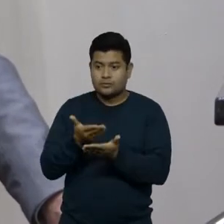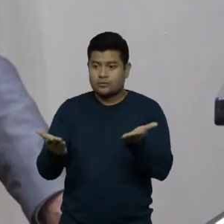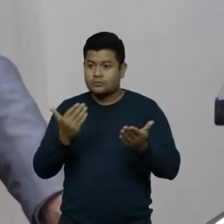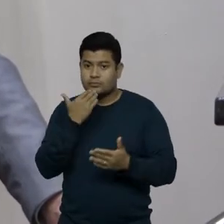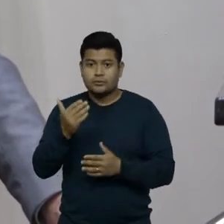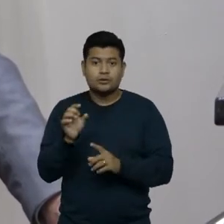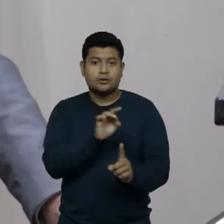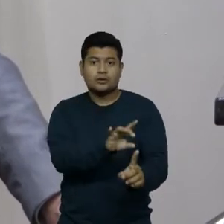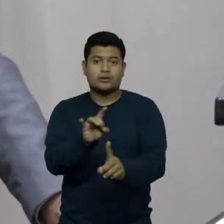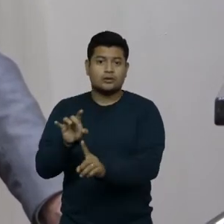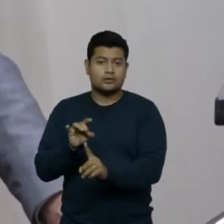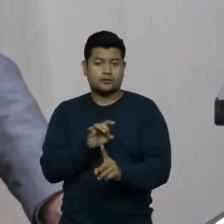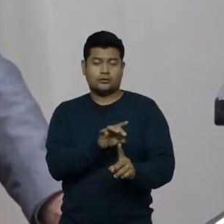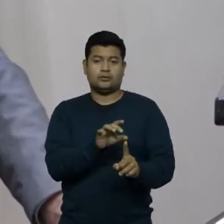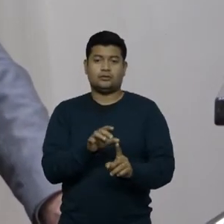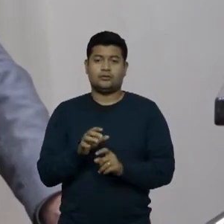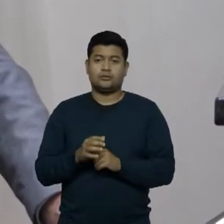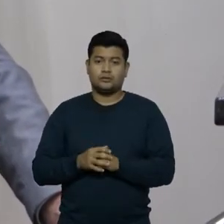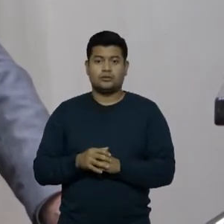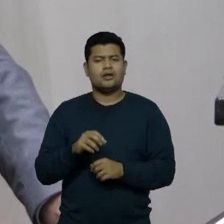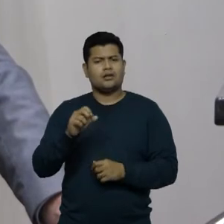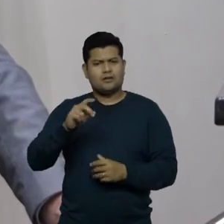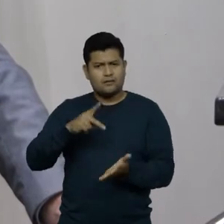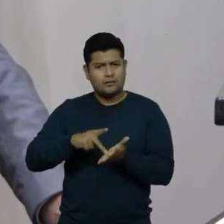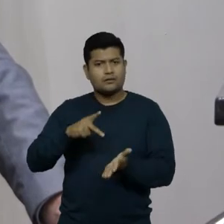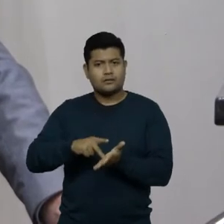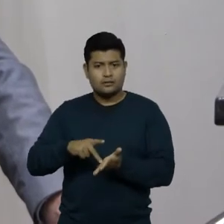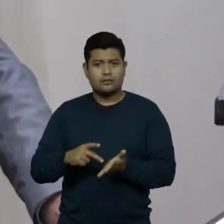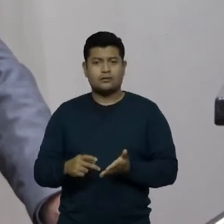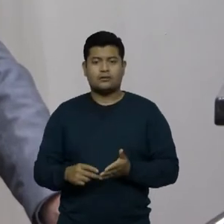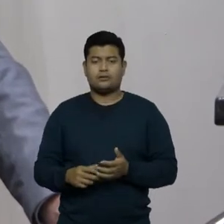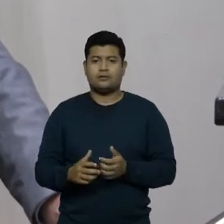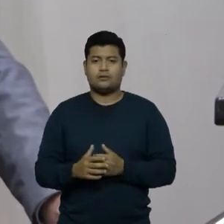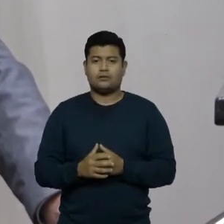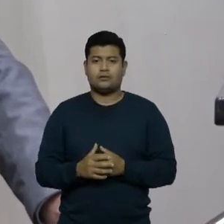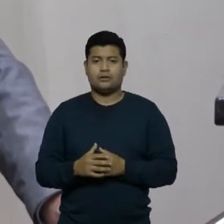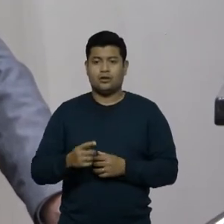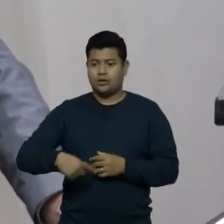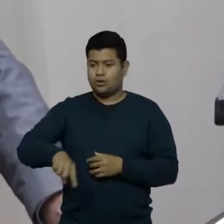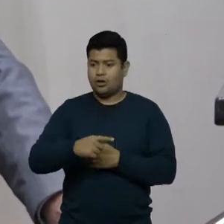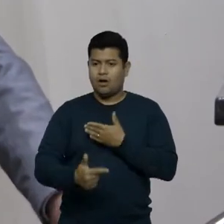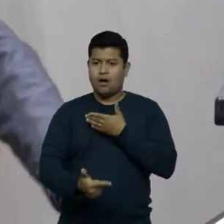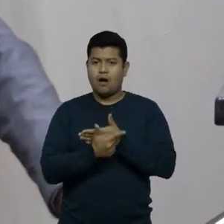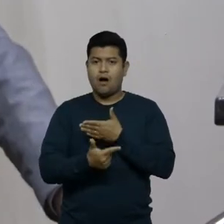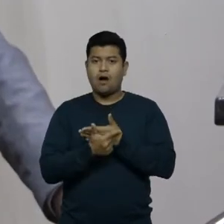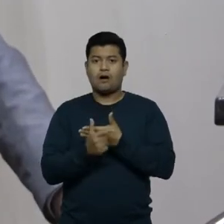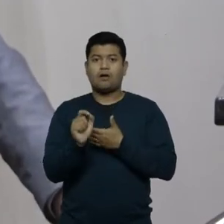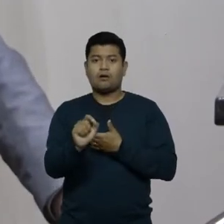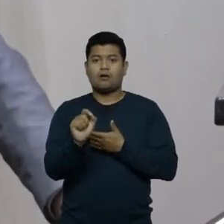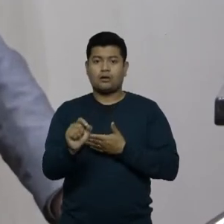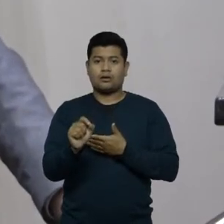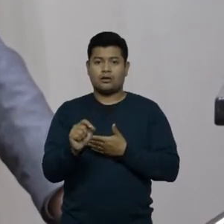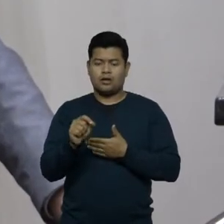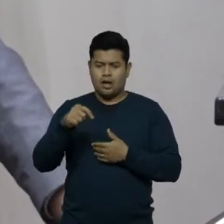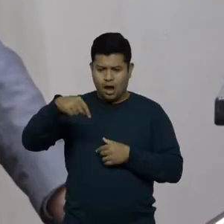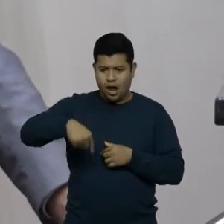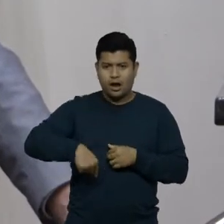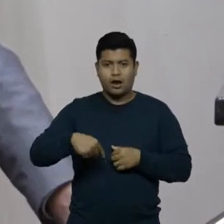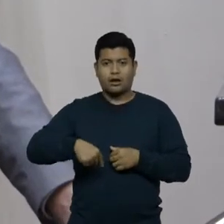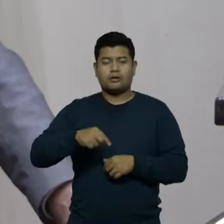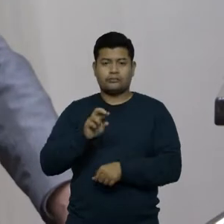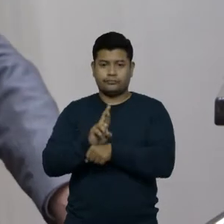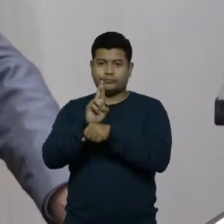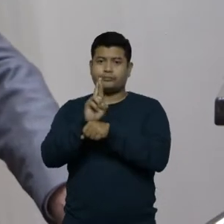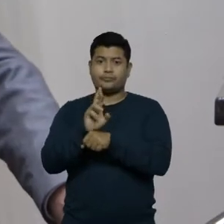demandas É sim nosso papel e Aqui é aqui sem dúvida alguma